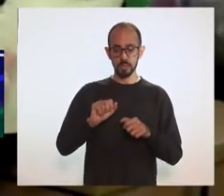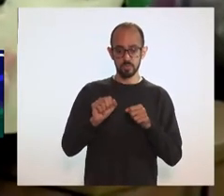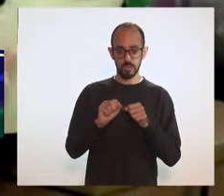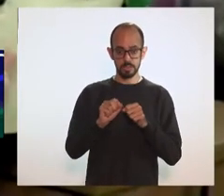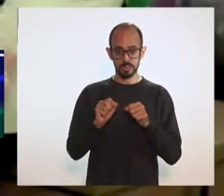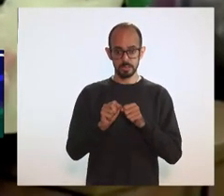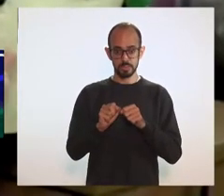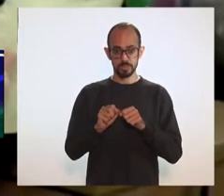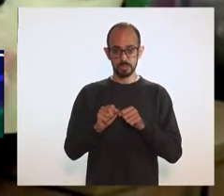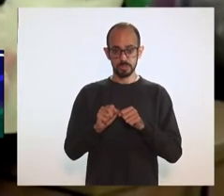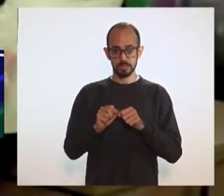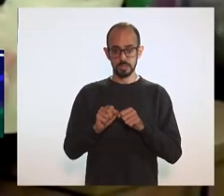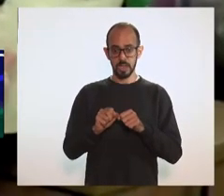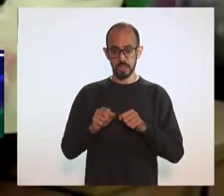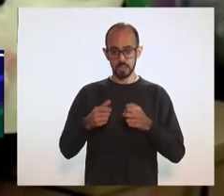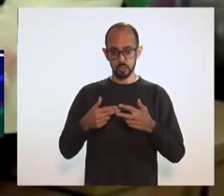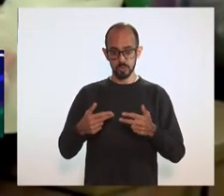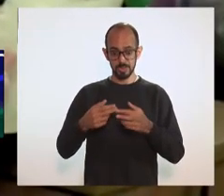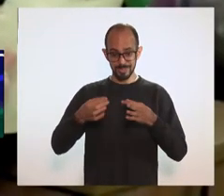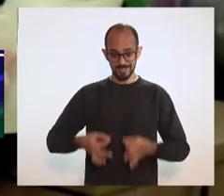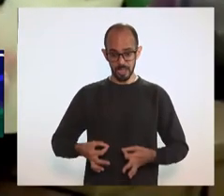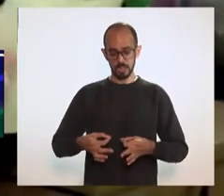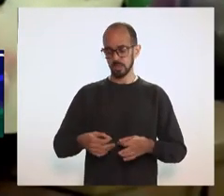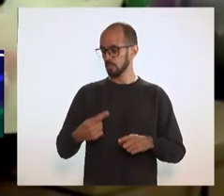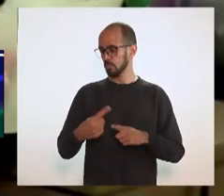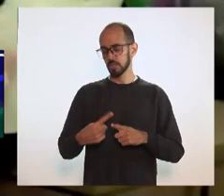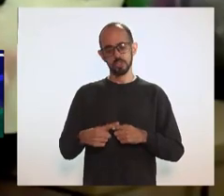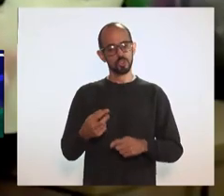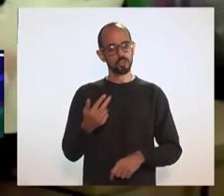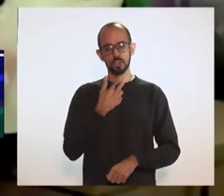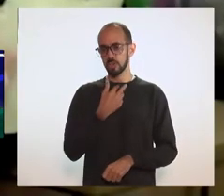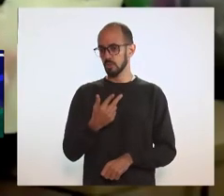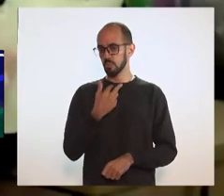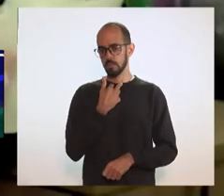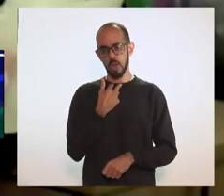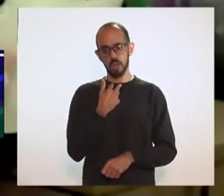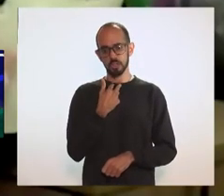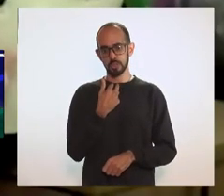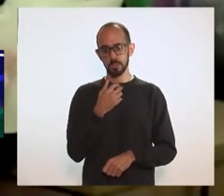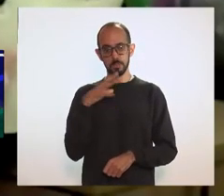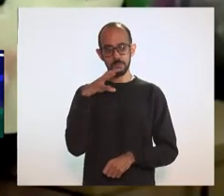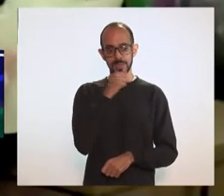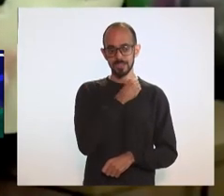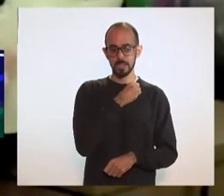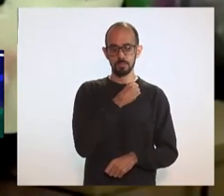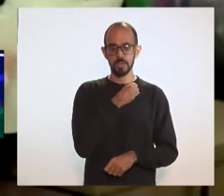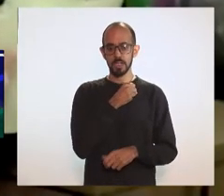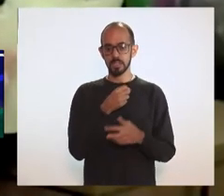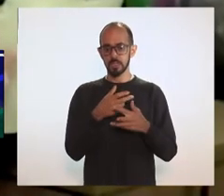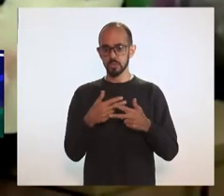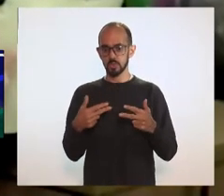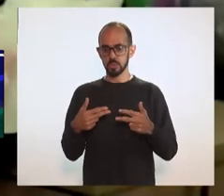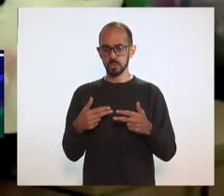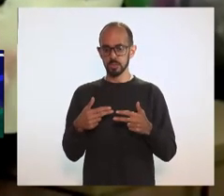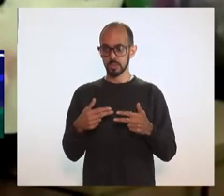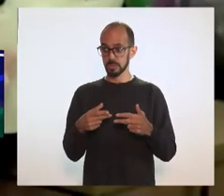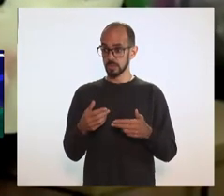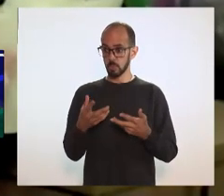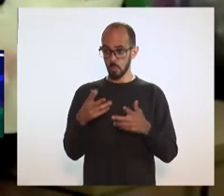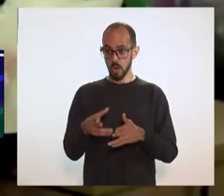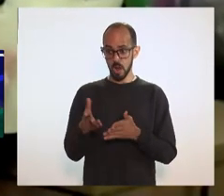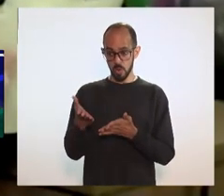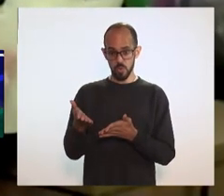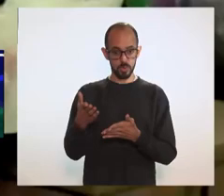possível nós vermos esses números tão alarmantes saltando assim